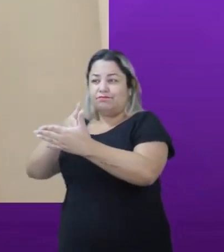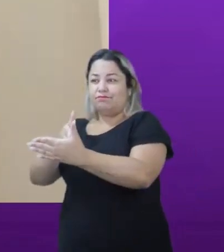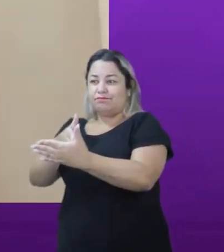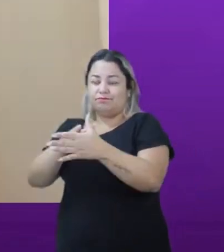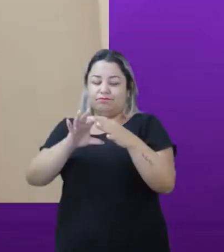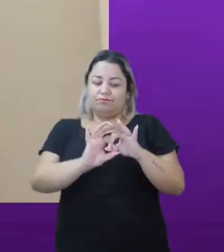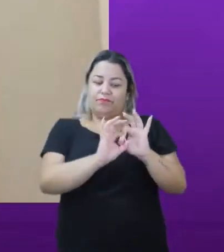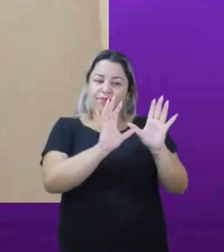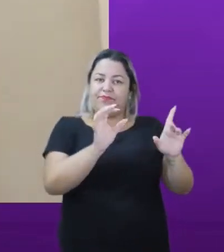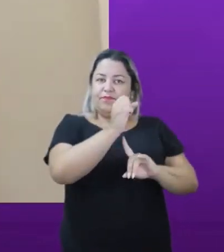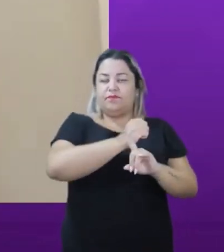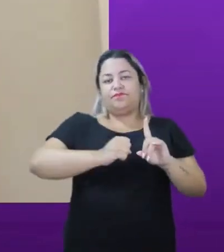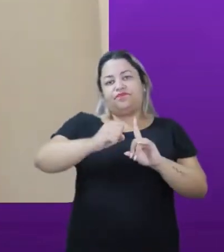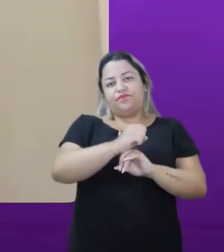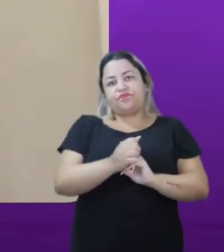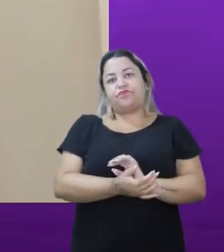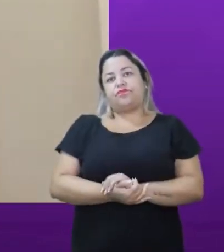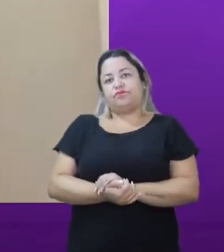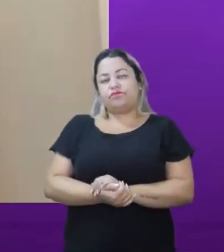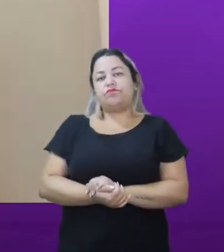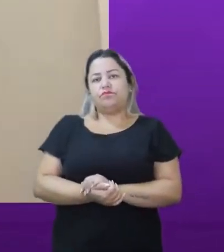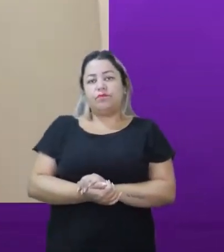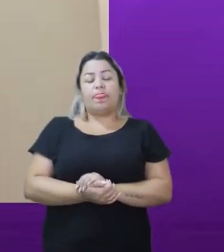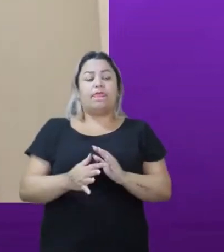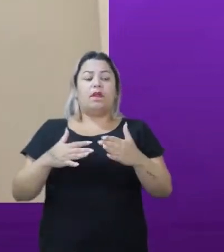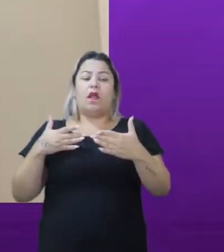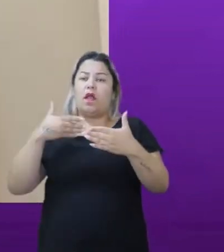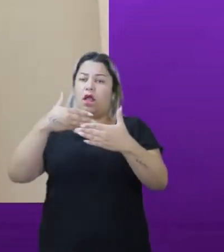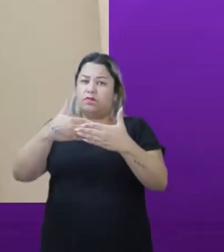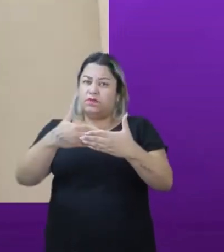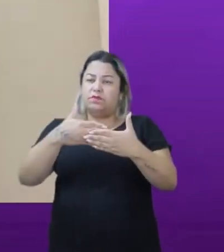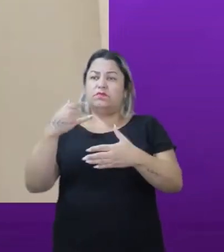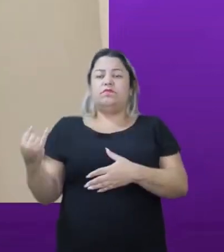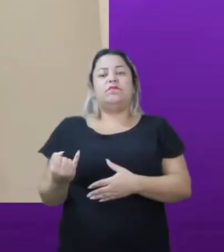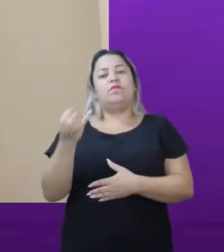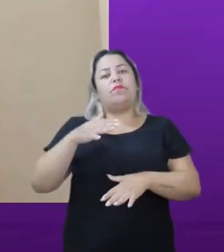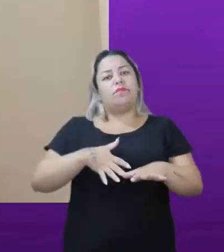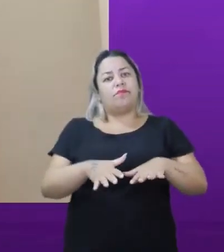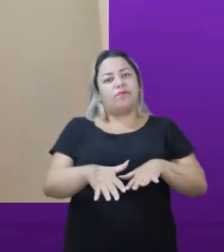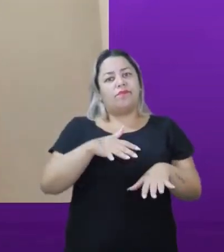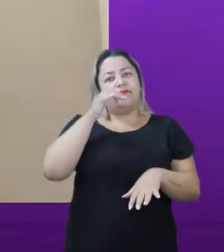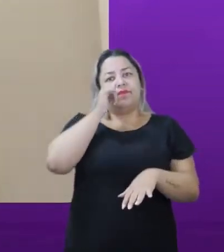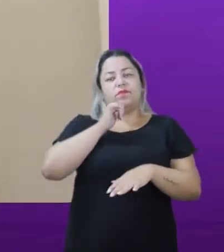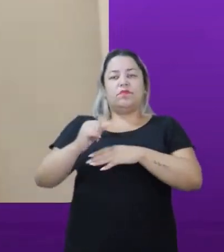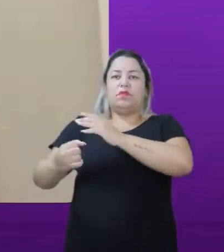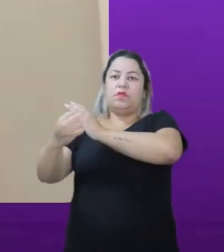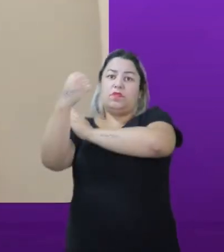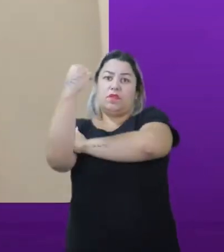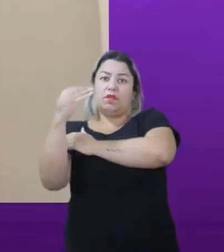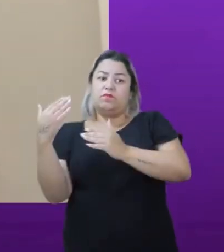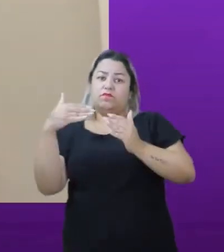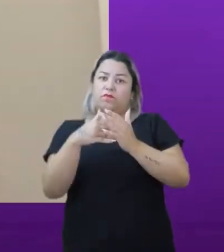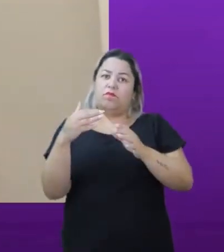né, na sociedade, enfim, esses que foram avanços importantes do movimento feminista nas últimas décadas,